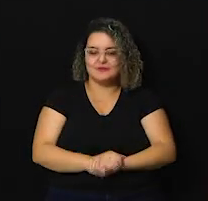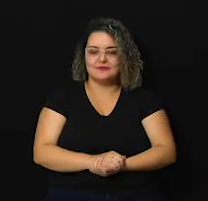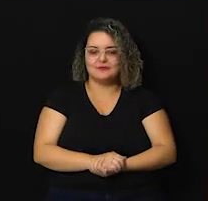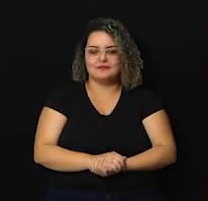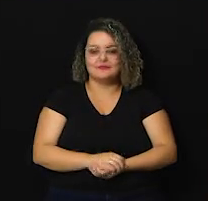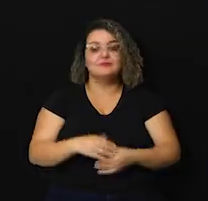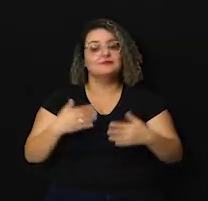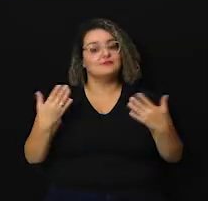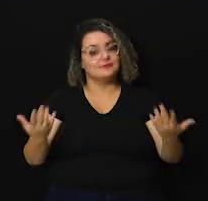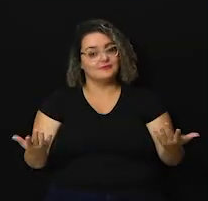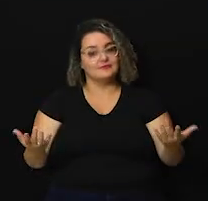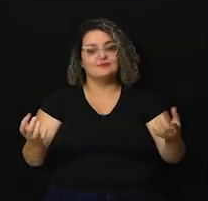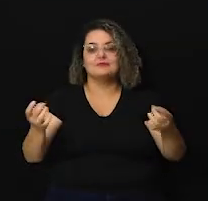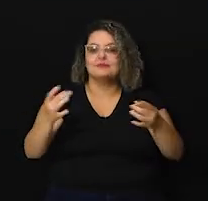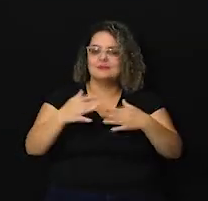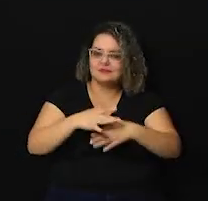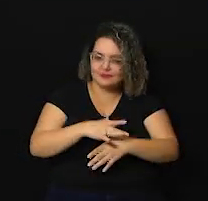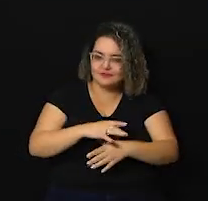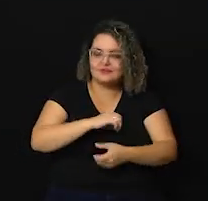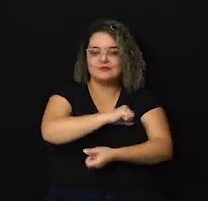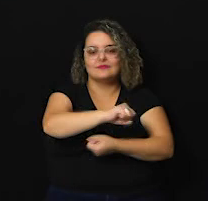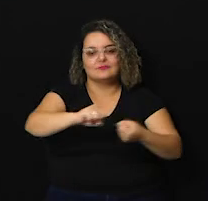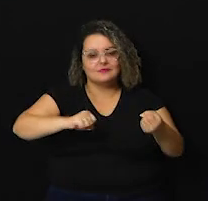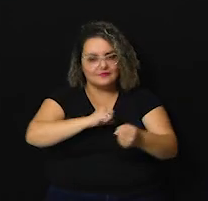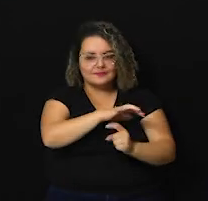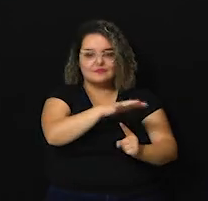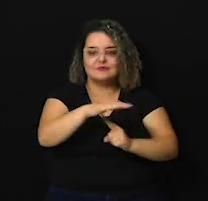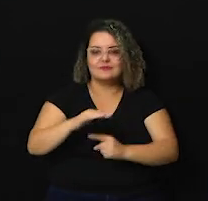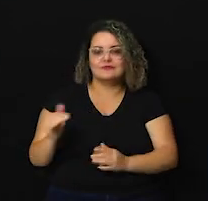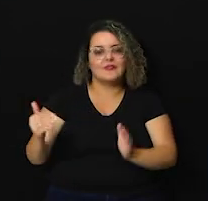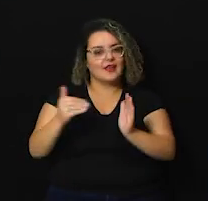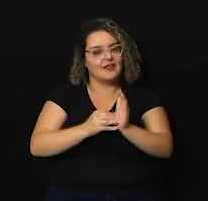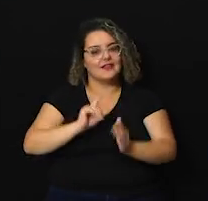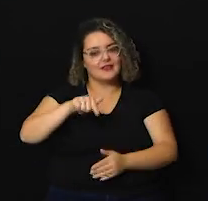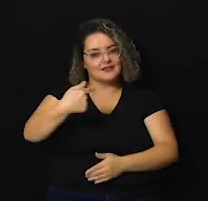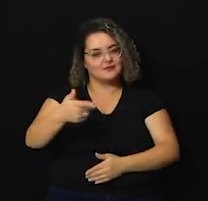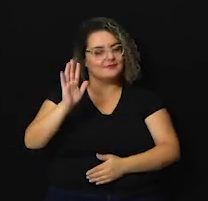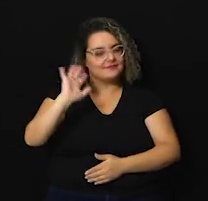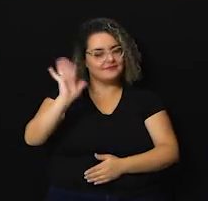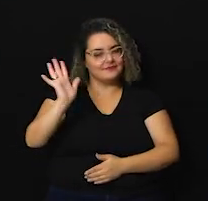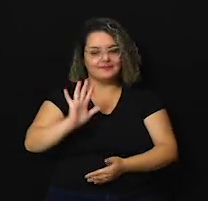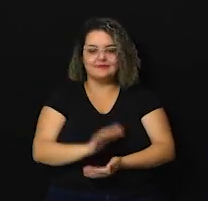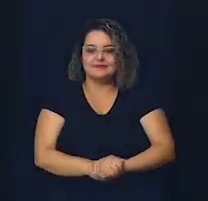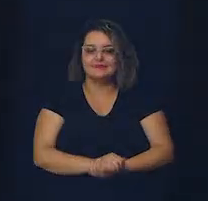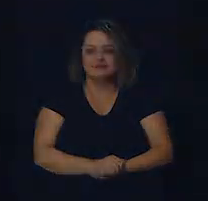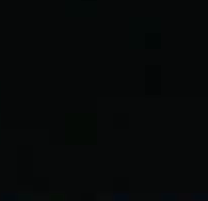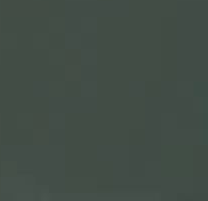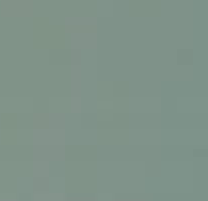E assim a gente encerra o Giro Ambiental de hoje. Até a próxima semana.